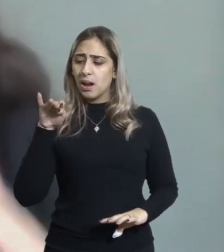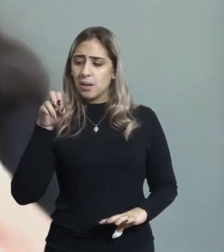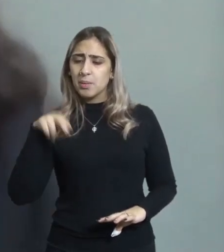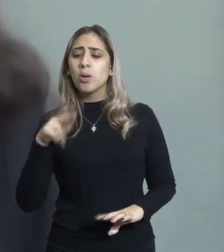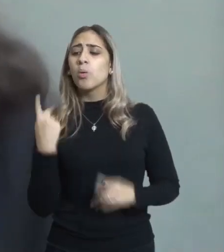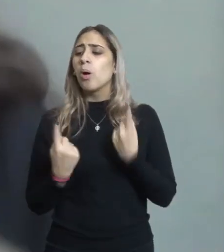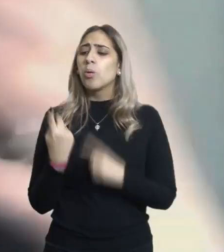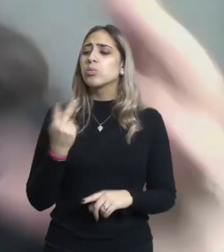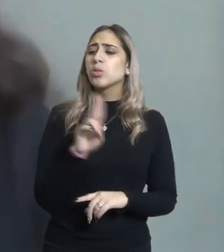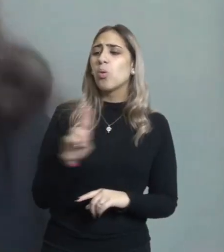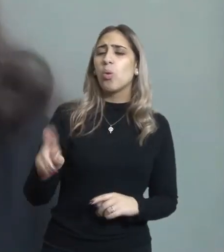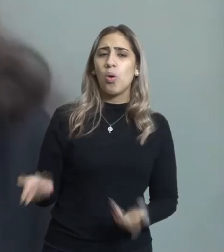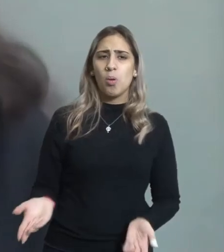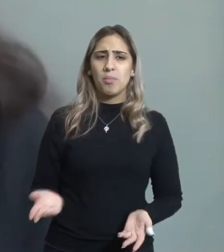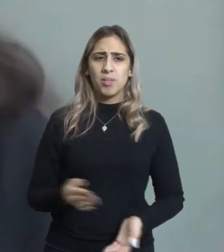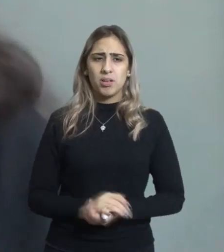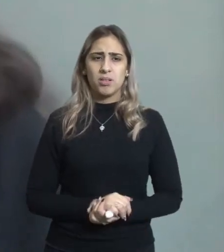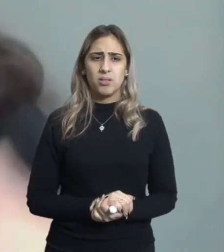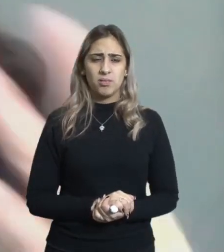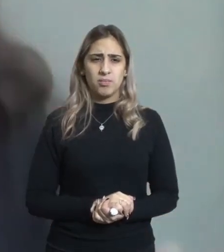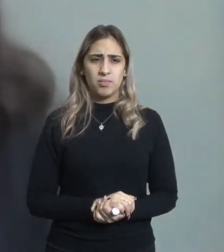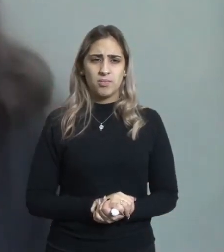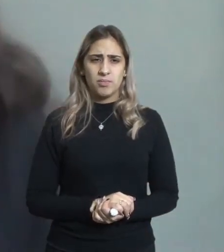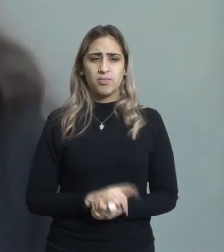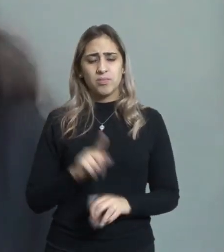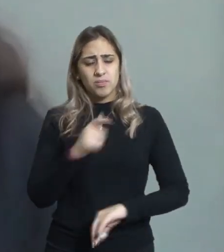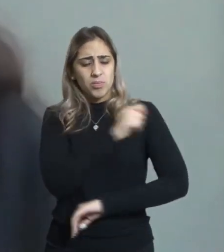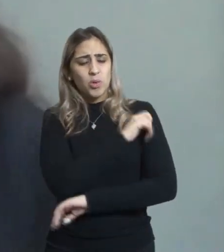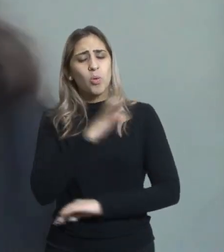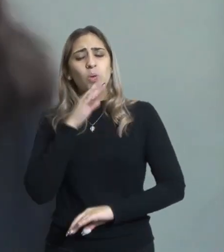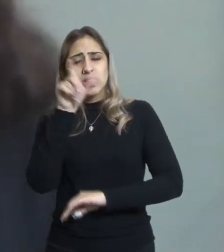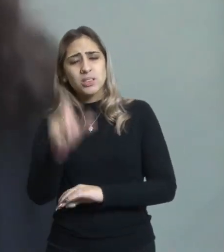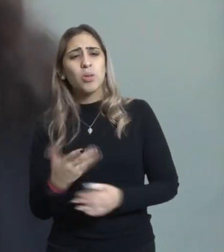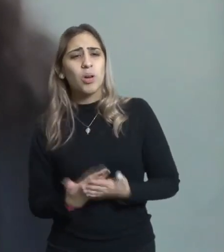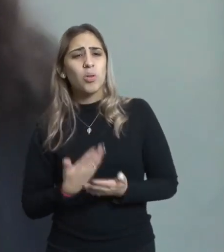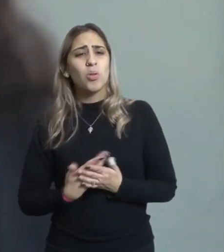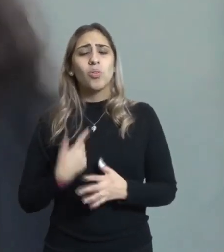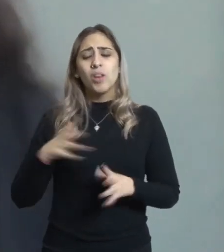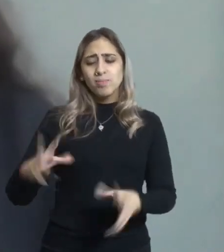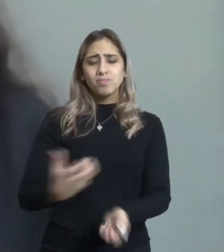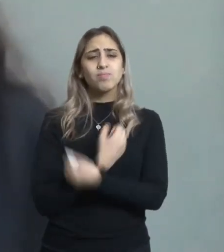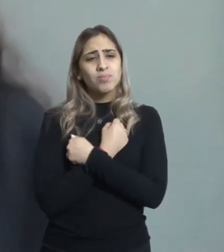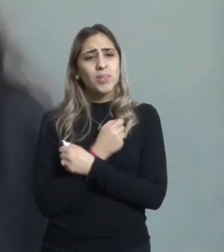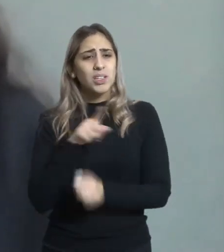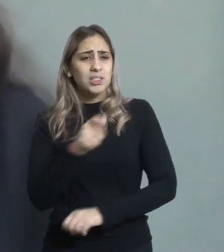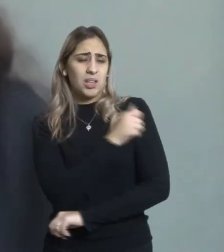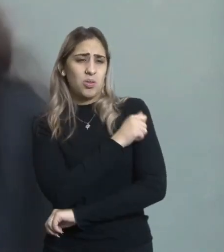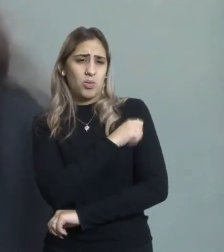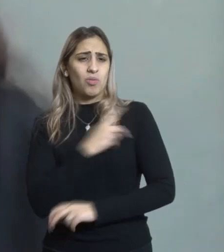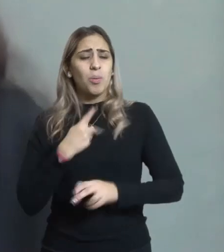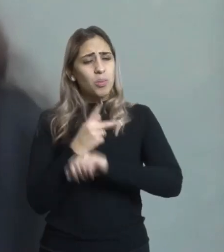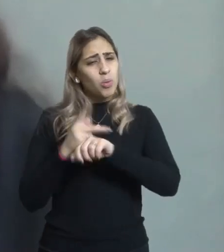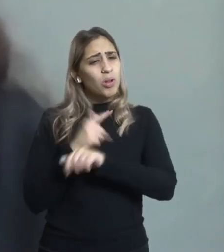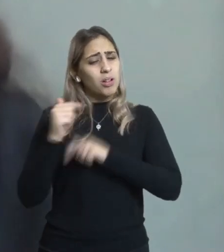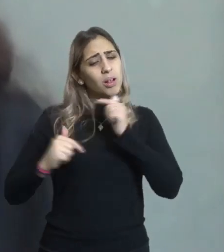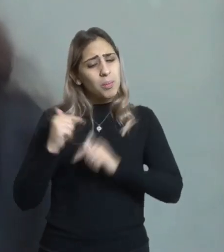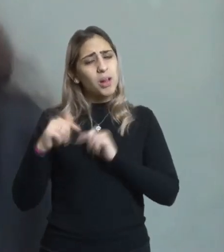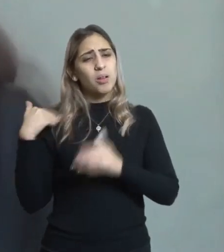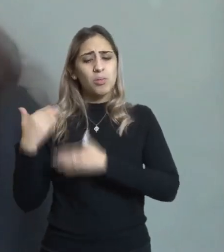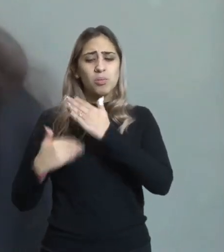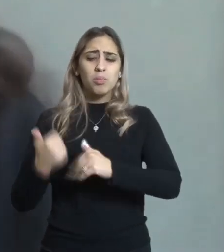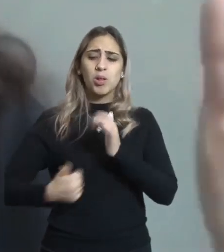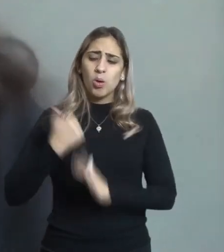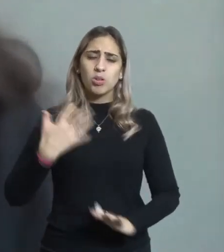seu nome? Então, o professor vai chegar nesse aluno, vai conhecer esse aluno, vai acolher esse aluno e procurar trabalhar aí da melhor forma